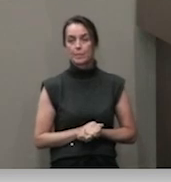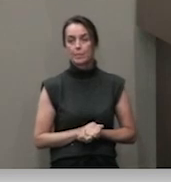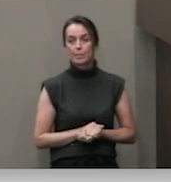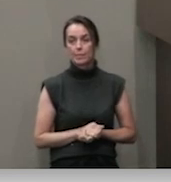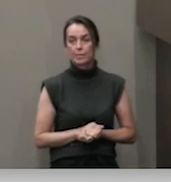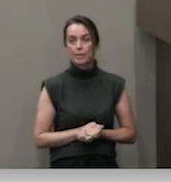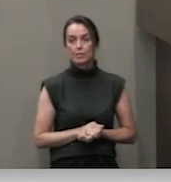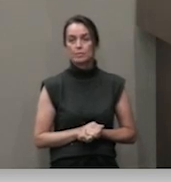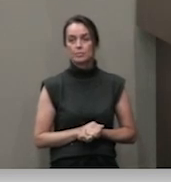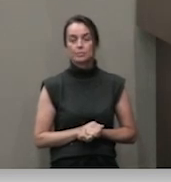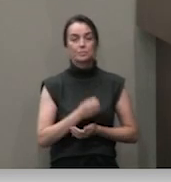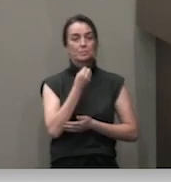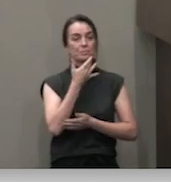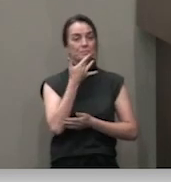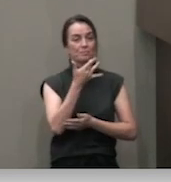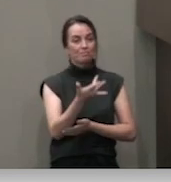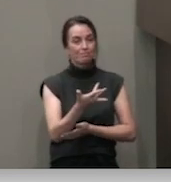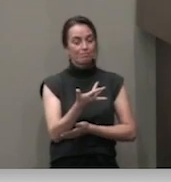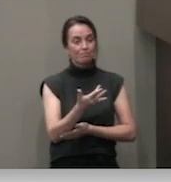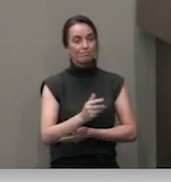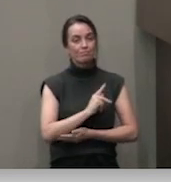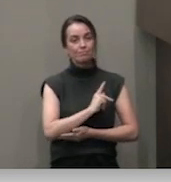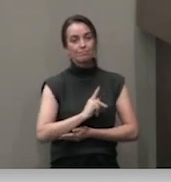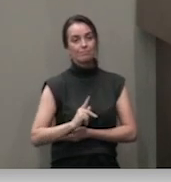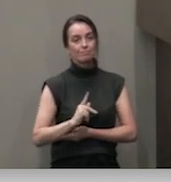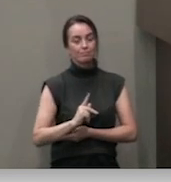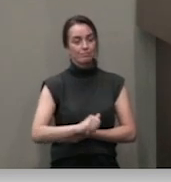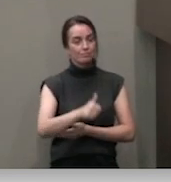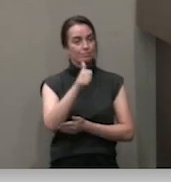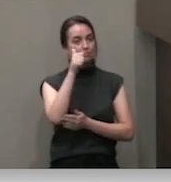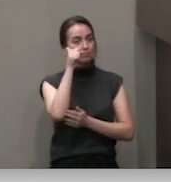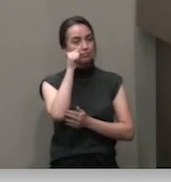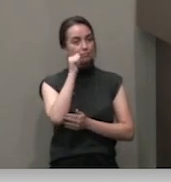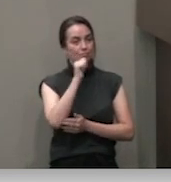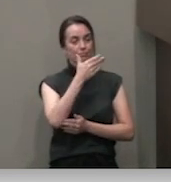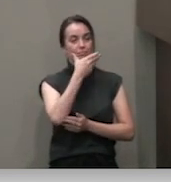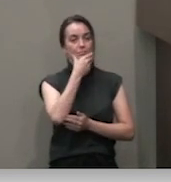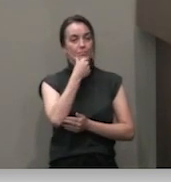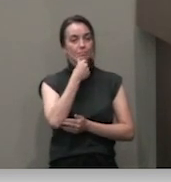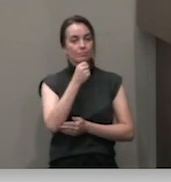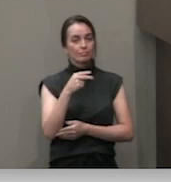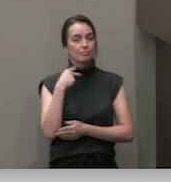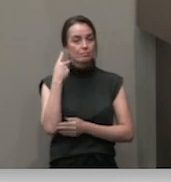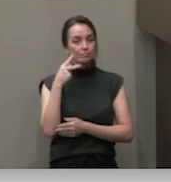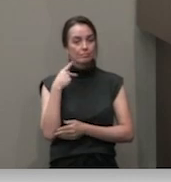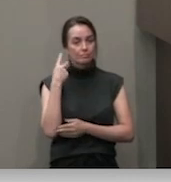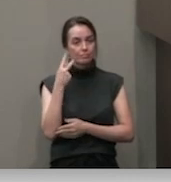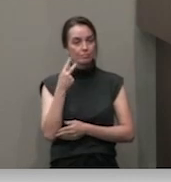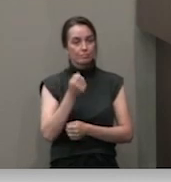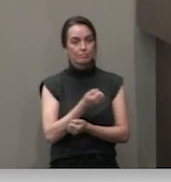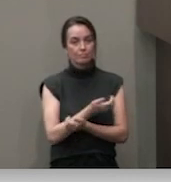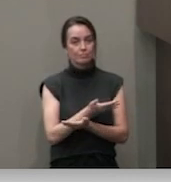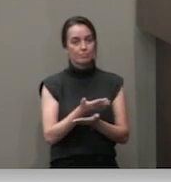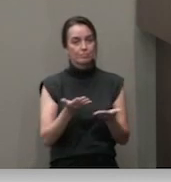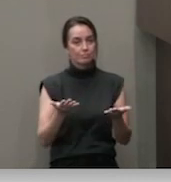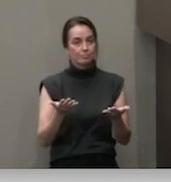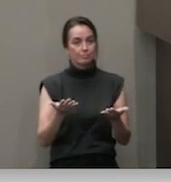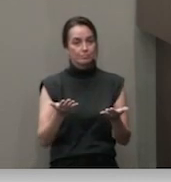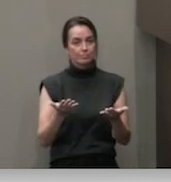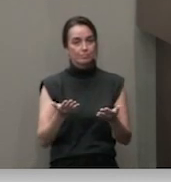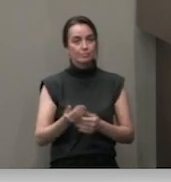casa boa tarde senhor presidente senhoras vereadoras senhores vereadores senhoras e